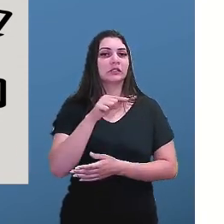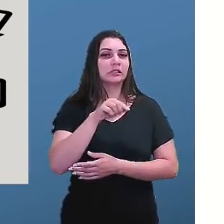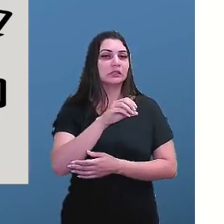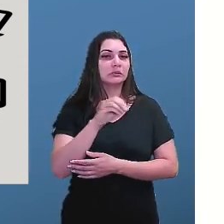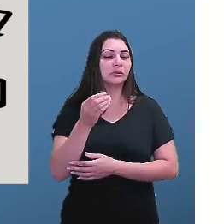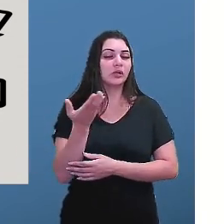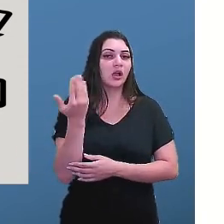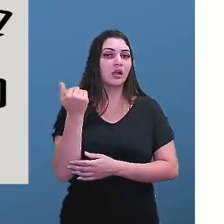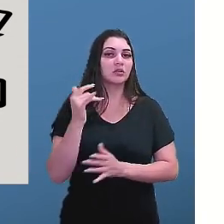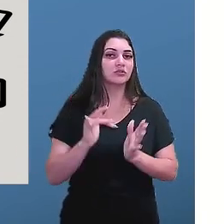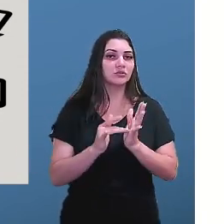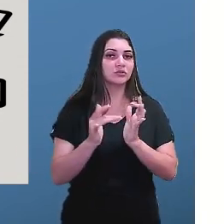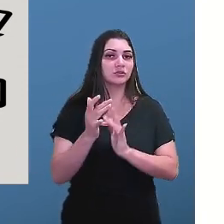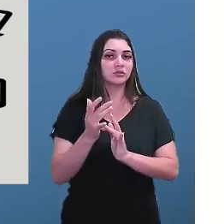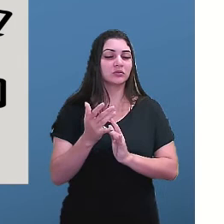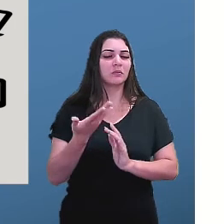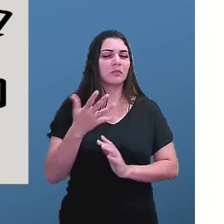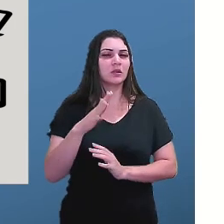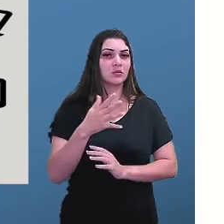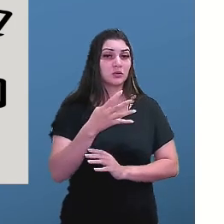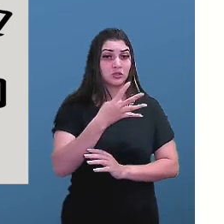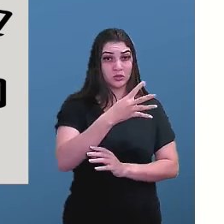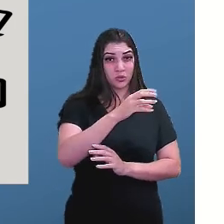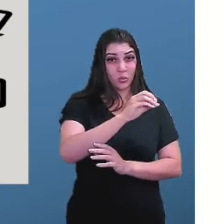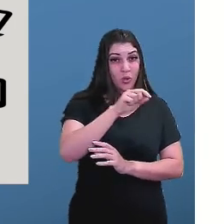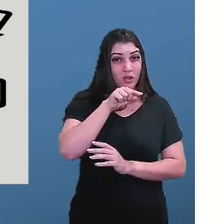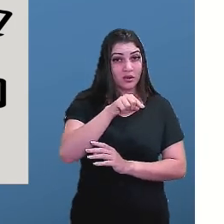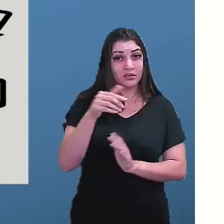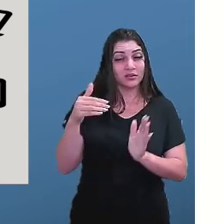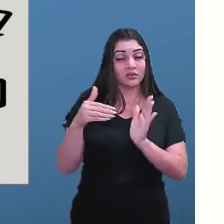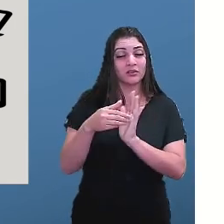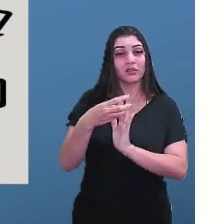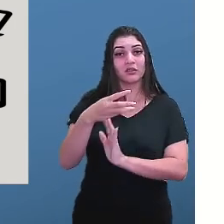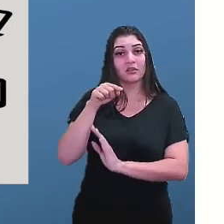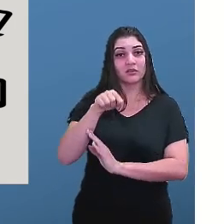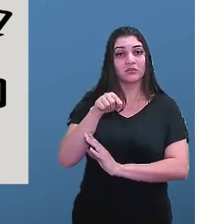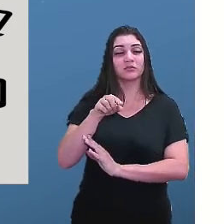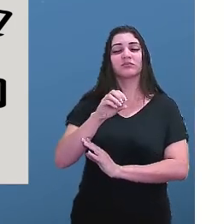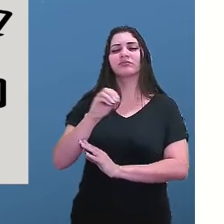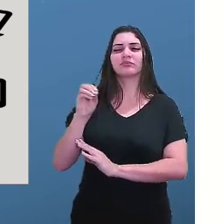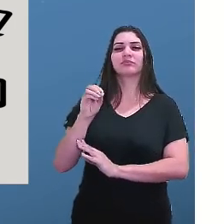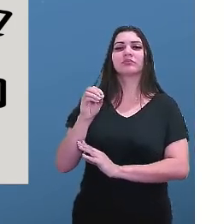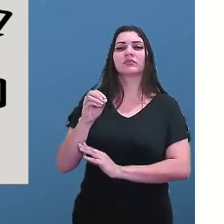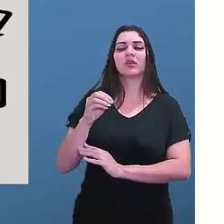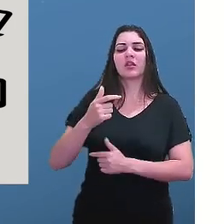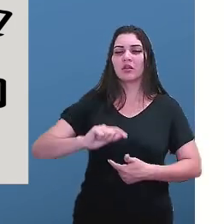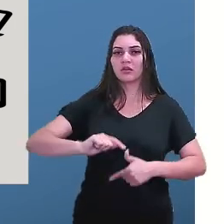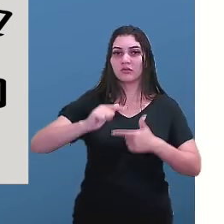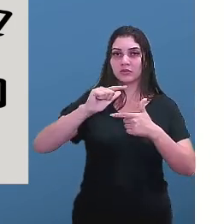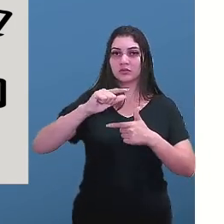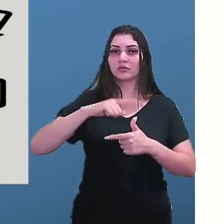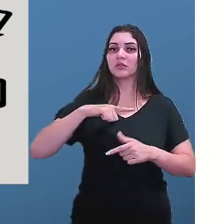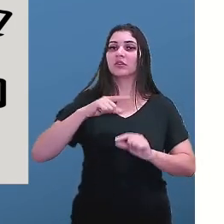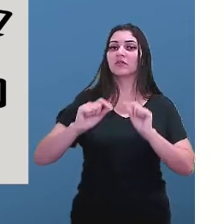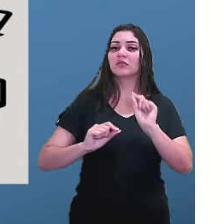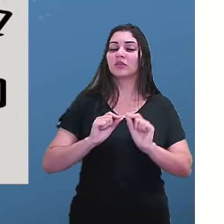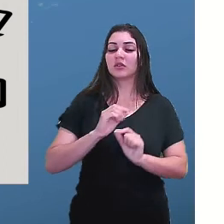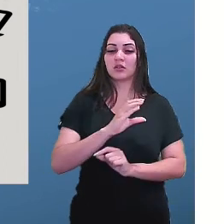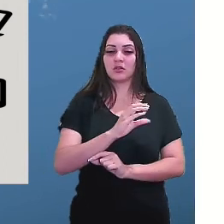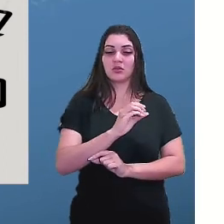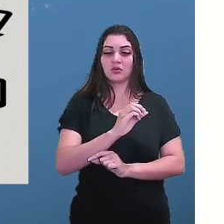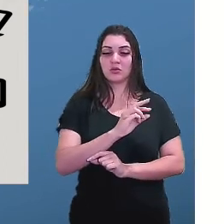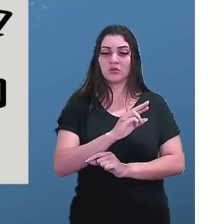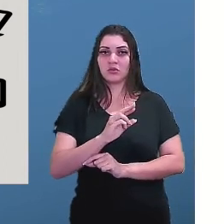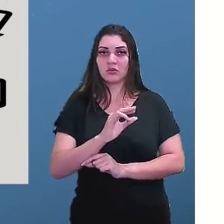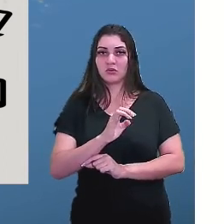Vejam, de 40 para 3 mil, o tempo que foi para essa evolução. Daí veio os correios, que foi no Antigo